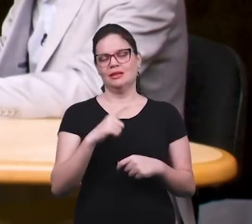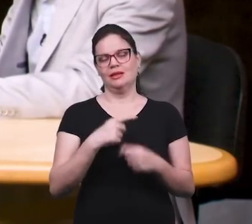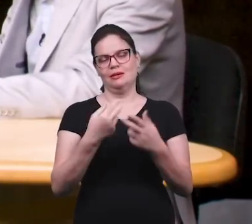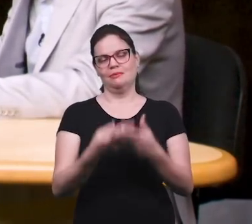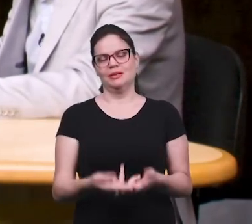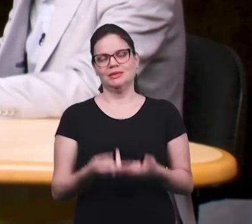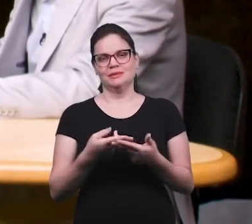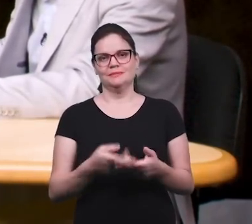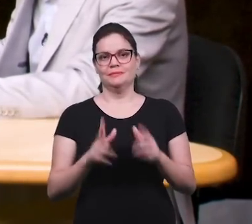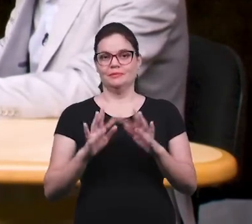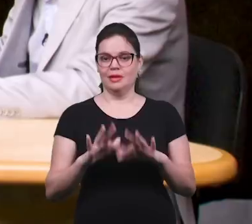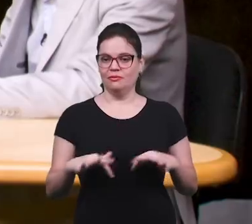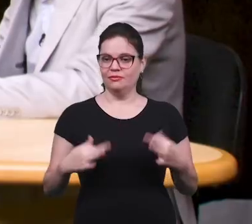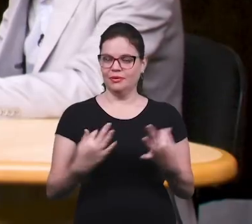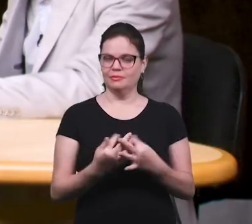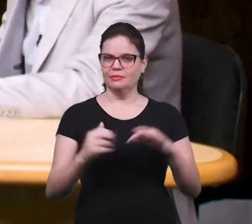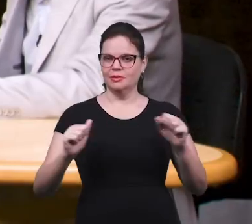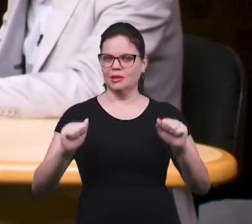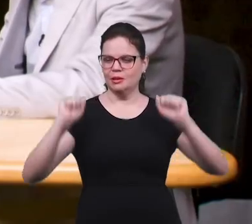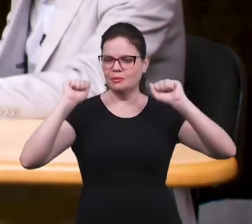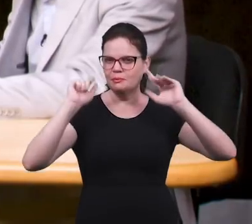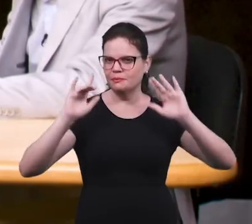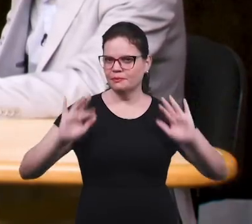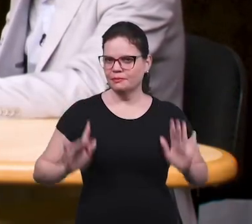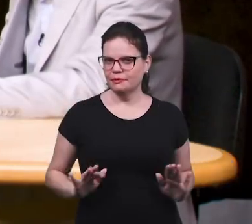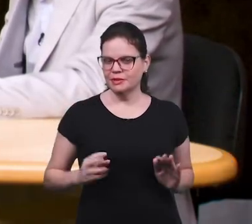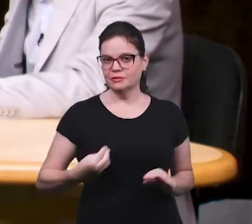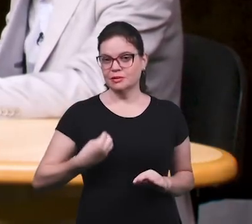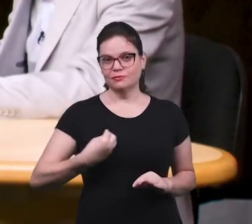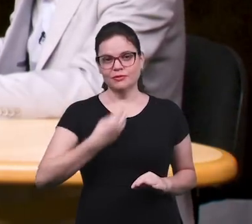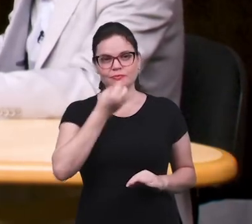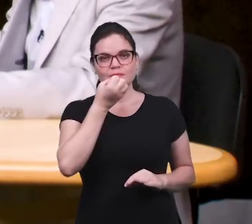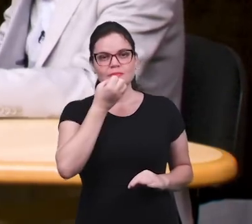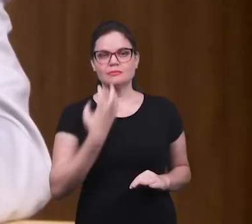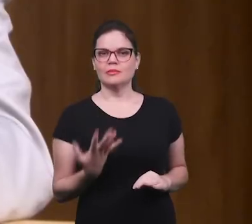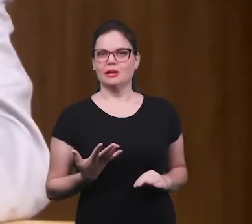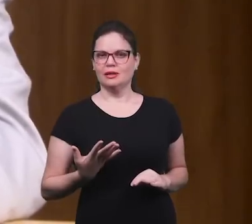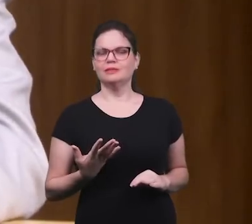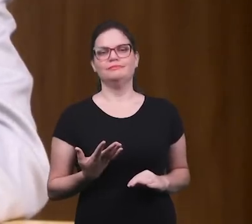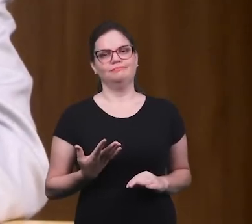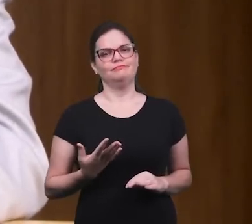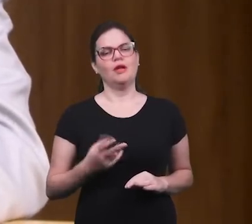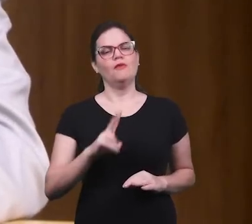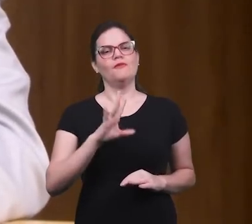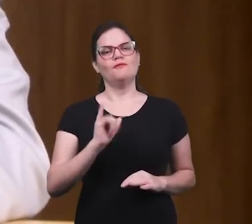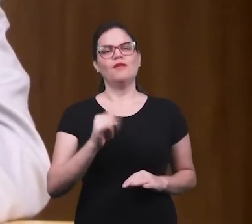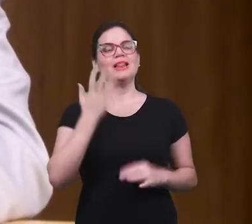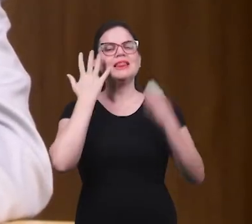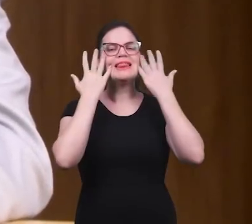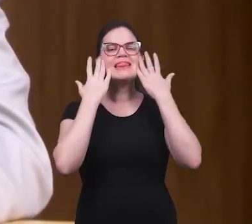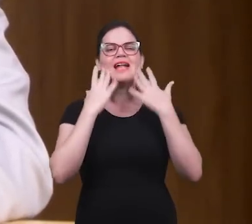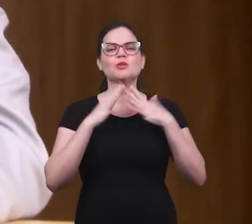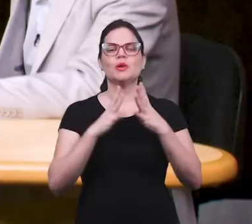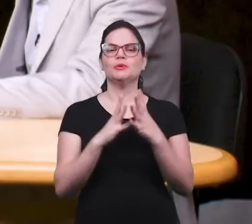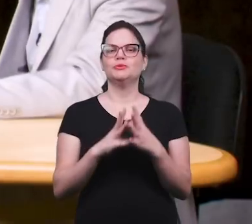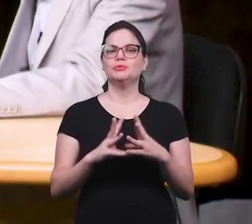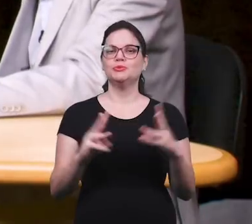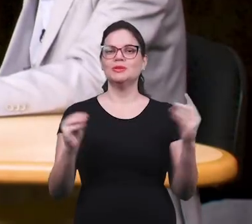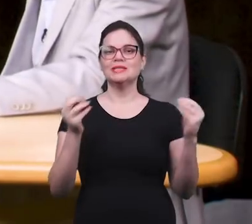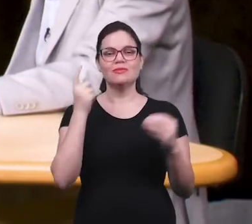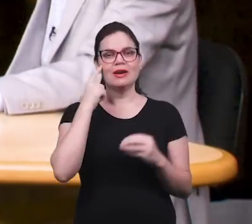um lar abençoado, um lar que tem um bom convívio, um lar onde há respeito, a cura vai vir naturalmente. Pastor